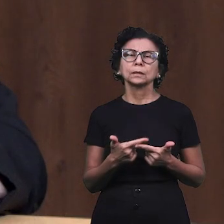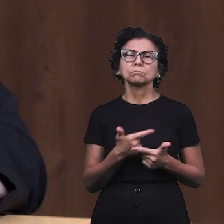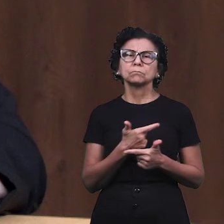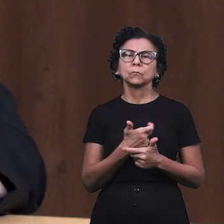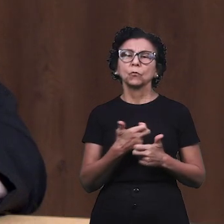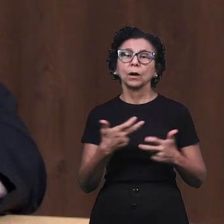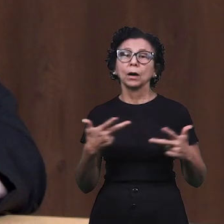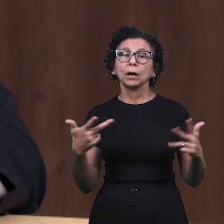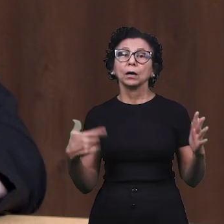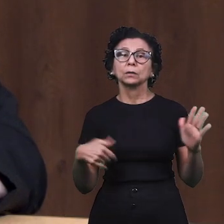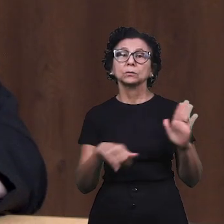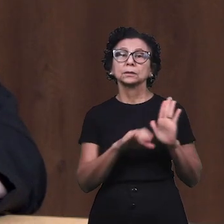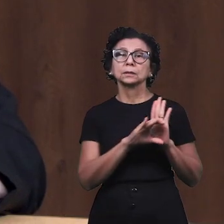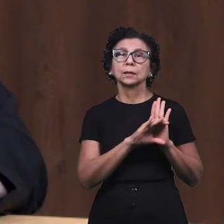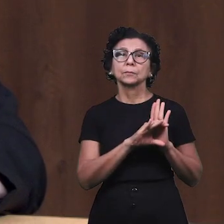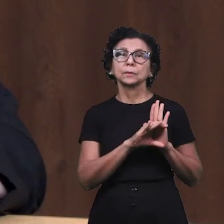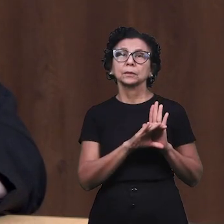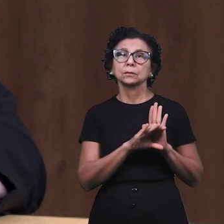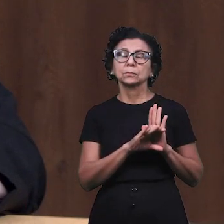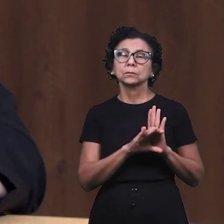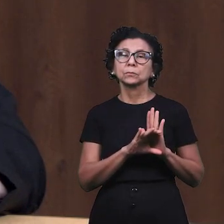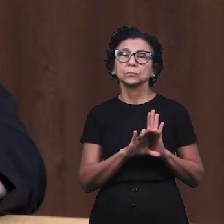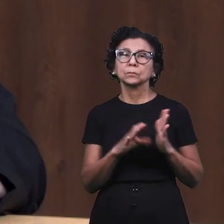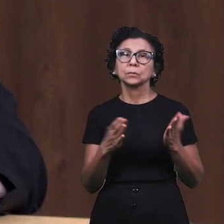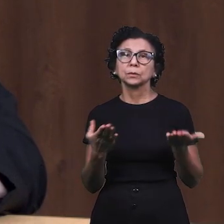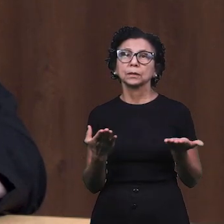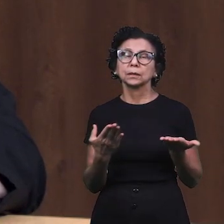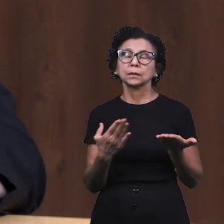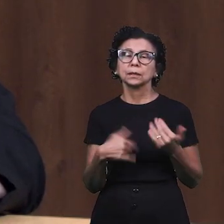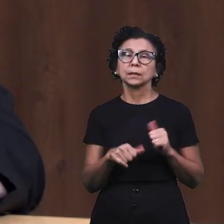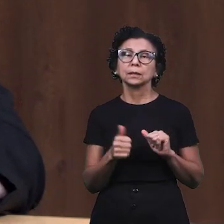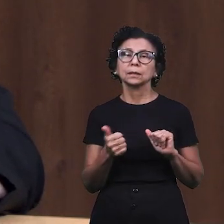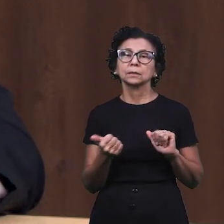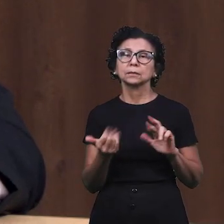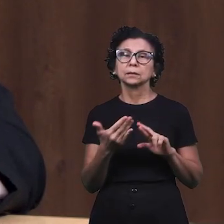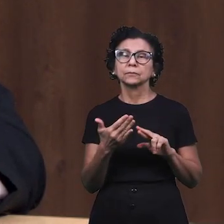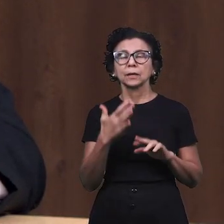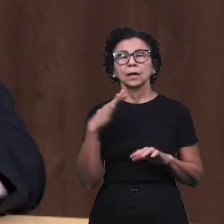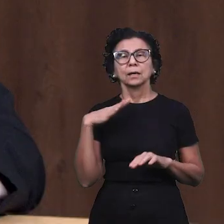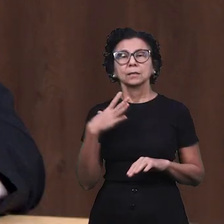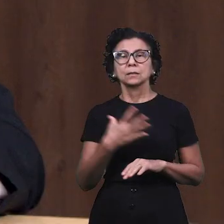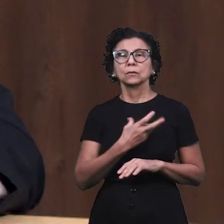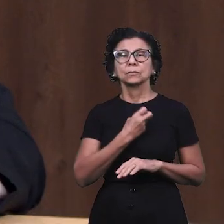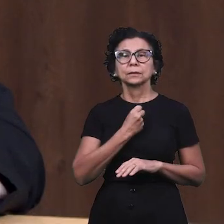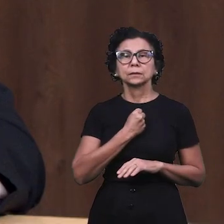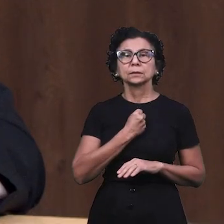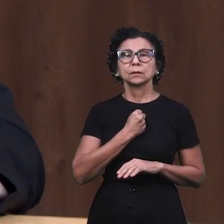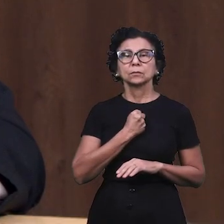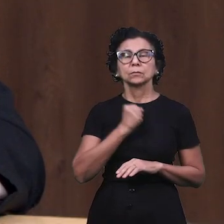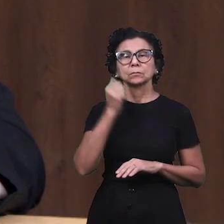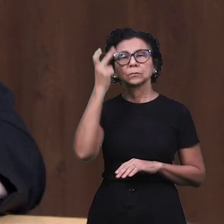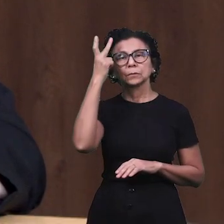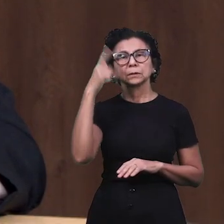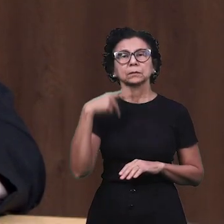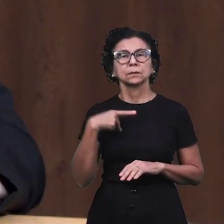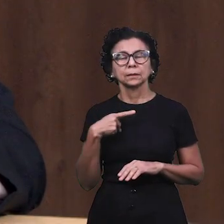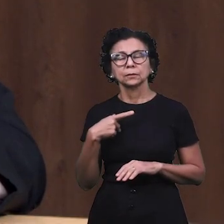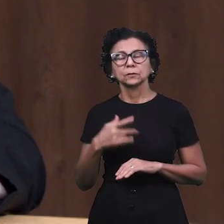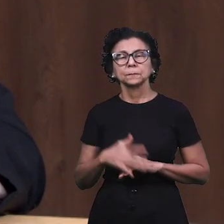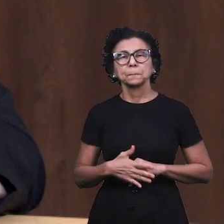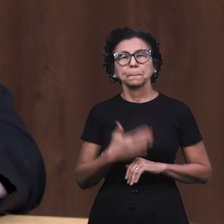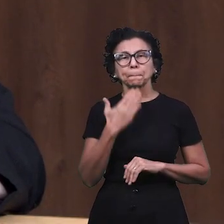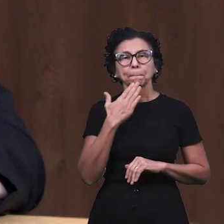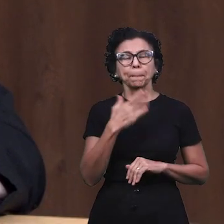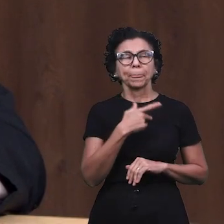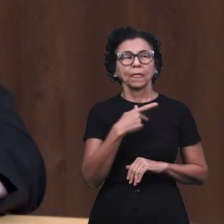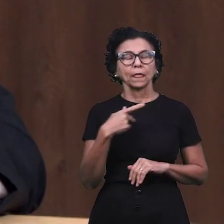Porque essa história é a história da salvação, do encontro do homem com Deus, o resgate do homem. E eu vou pedir ao pastor